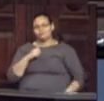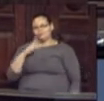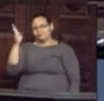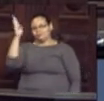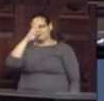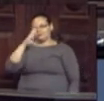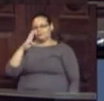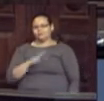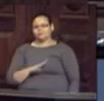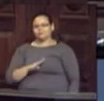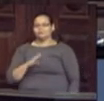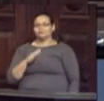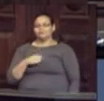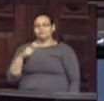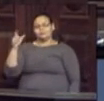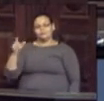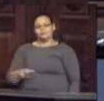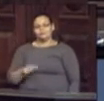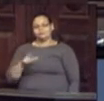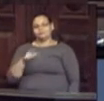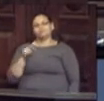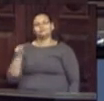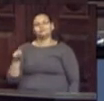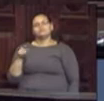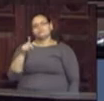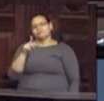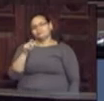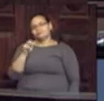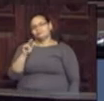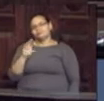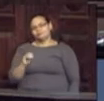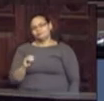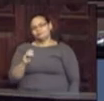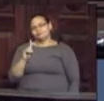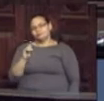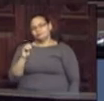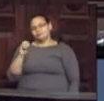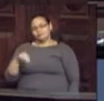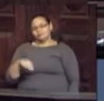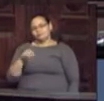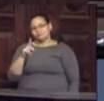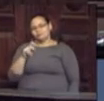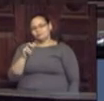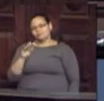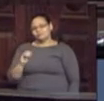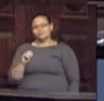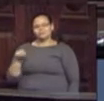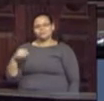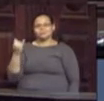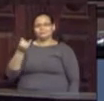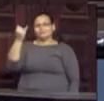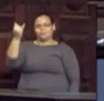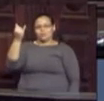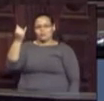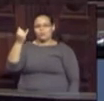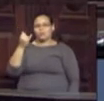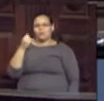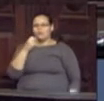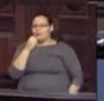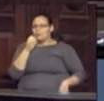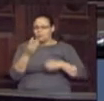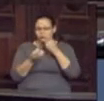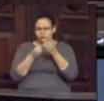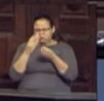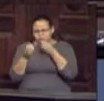Dom Paulo Evaristo Arnes foi muito importante na denúncia aos abusos